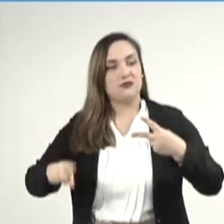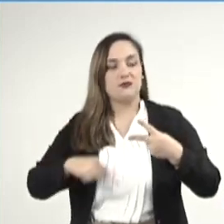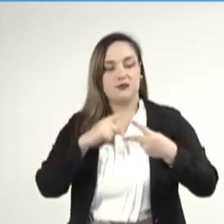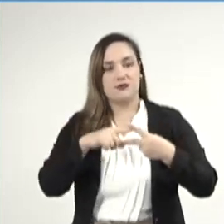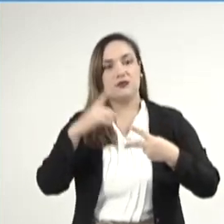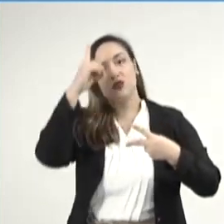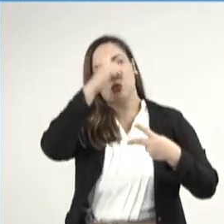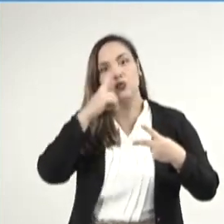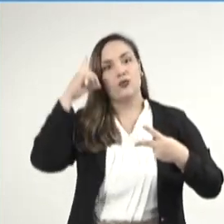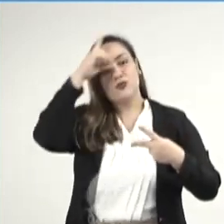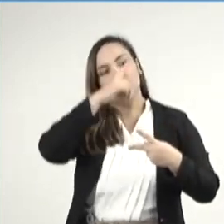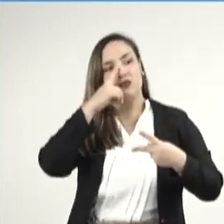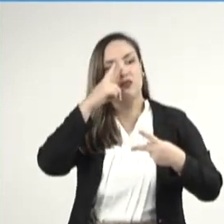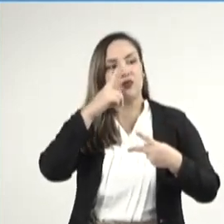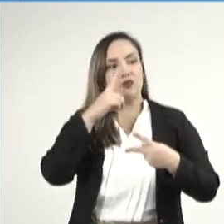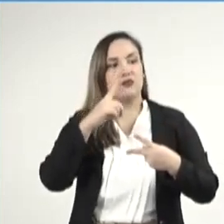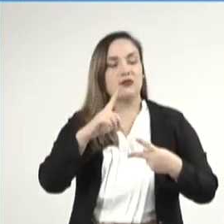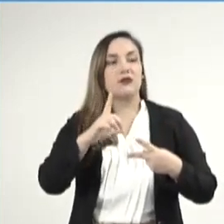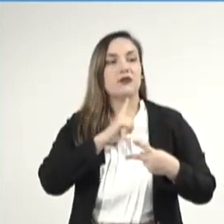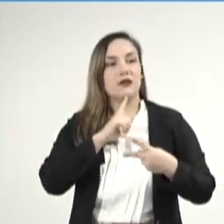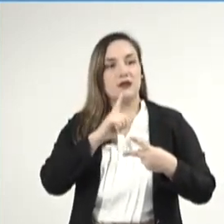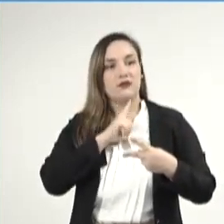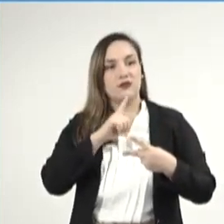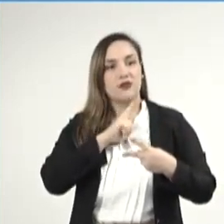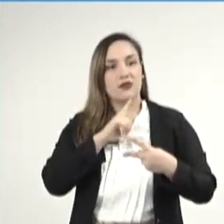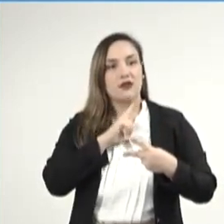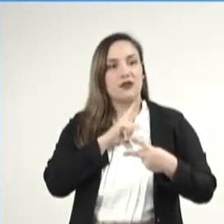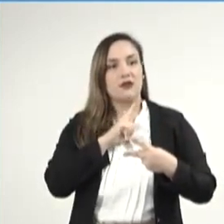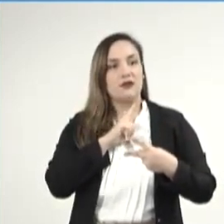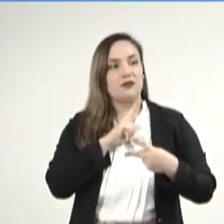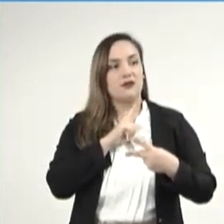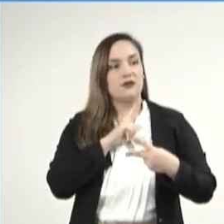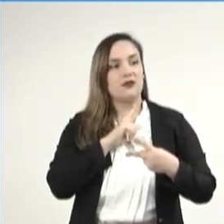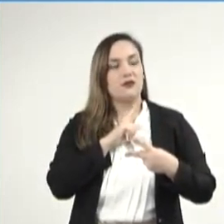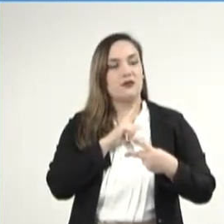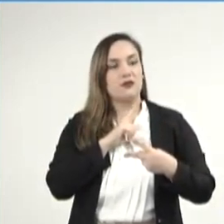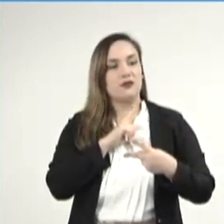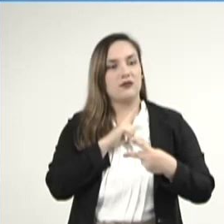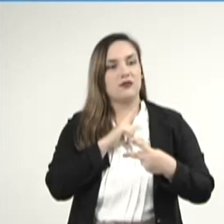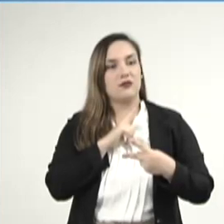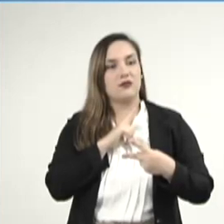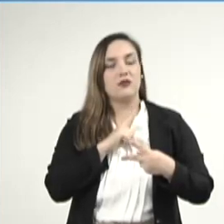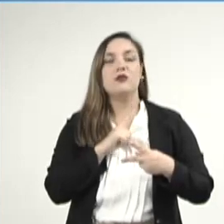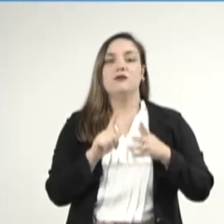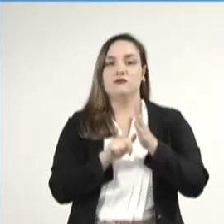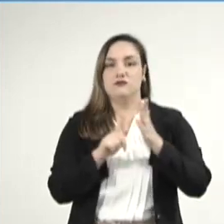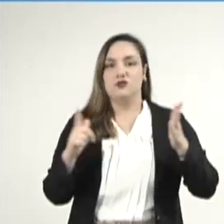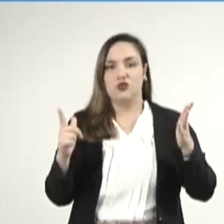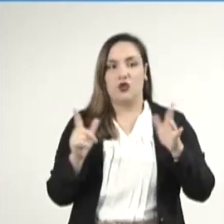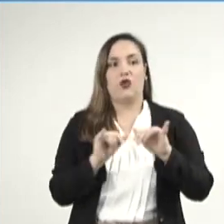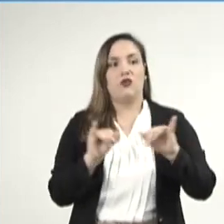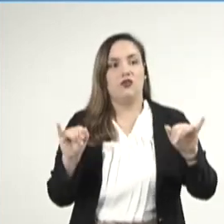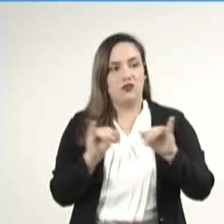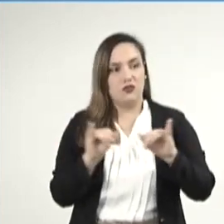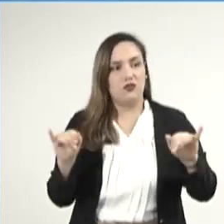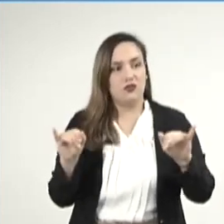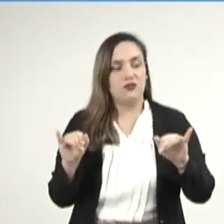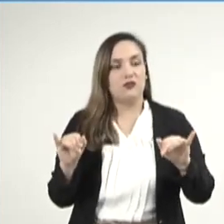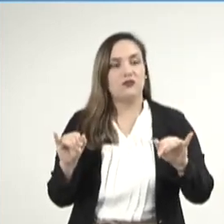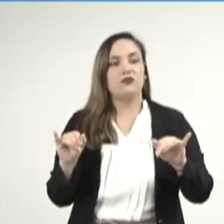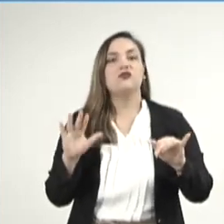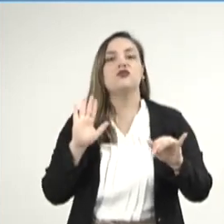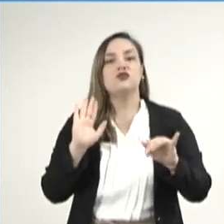No domingo, nós assistimos pelo noticiário que